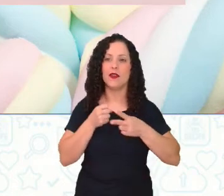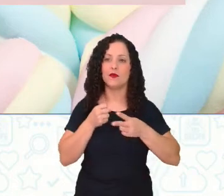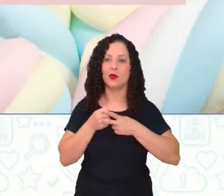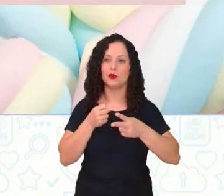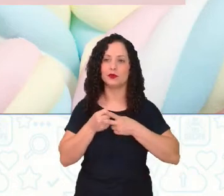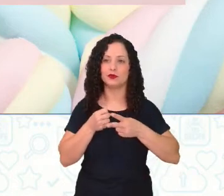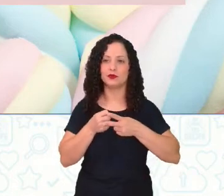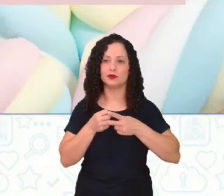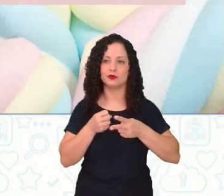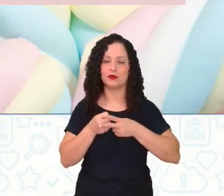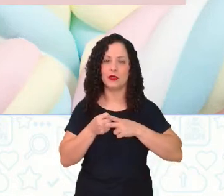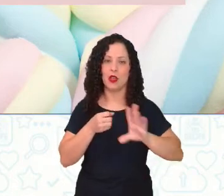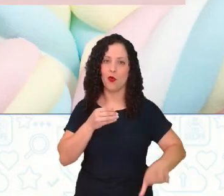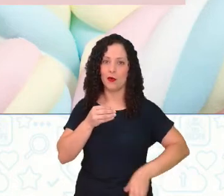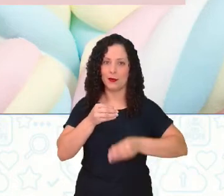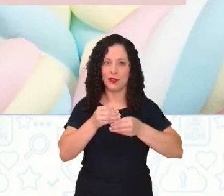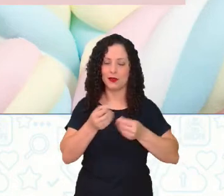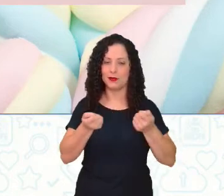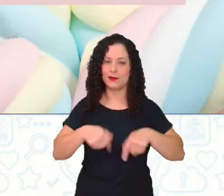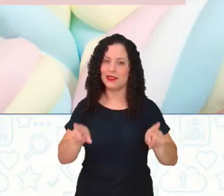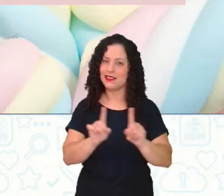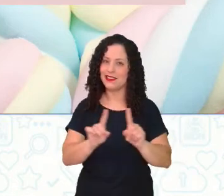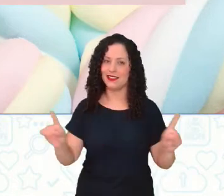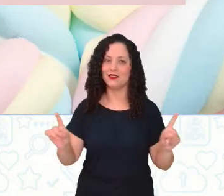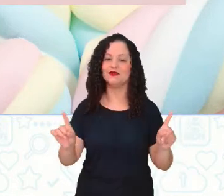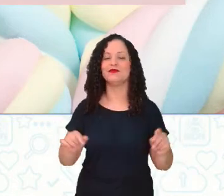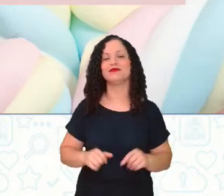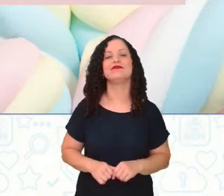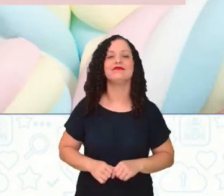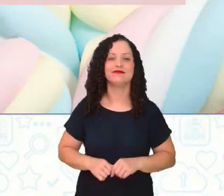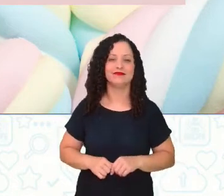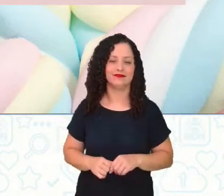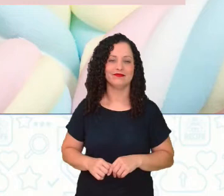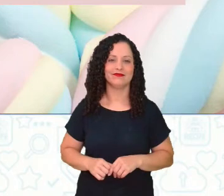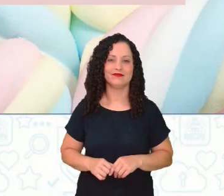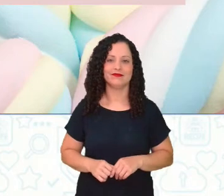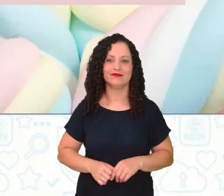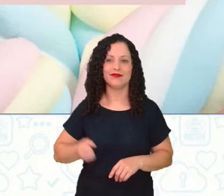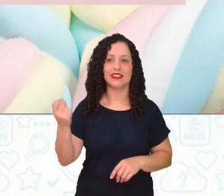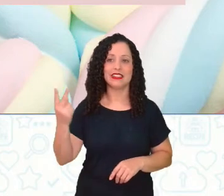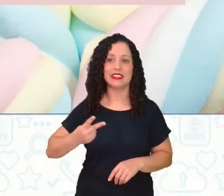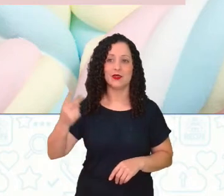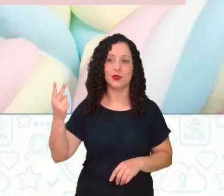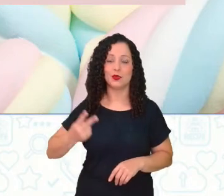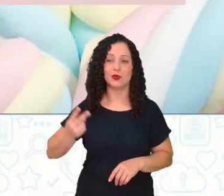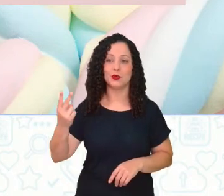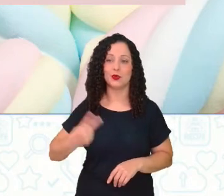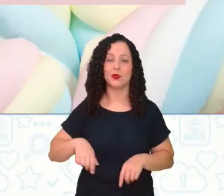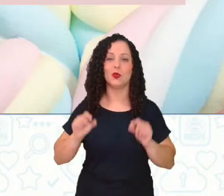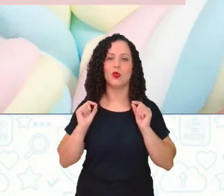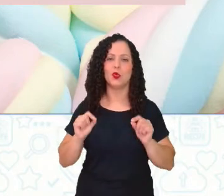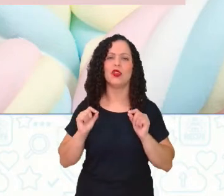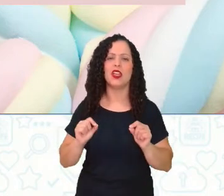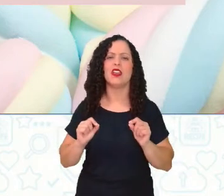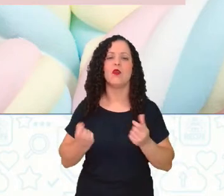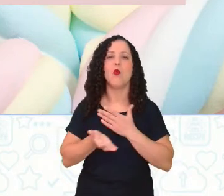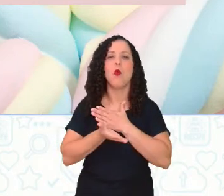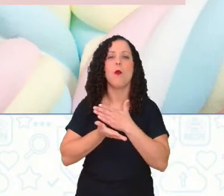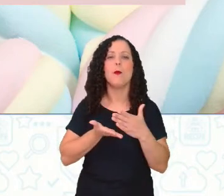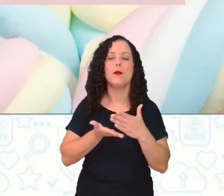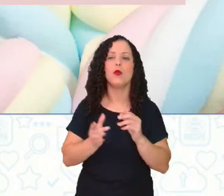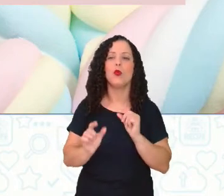complemento. Se não precisa de complemento, não vai precisar de preposição, tá? No segundo exemplo, com o sentido de origem,